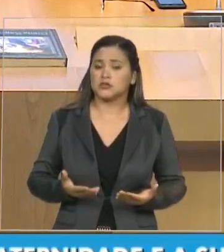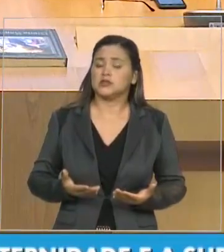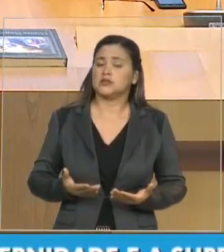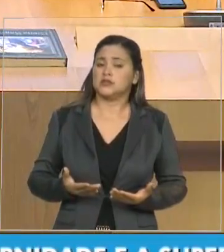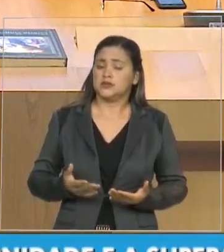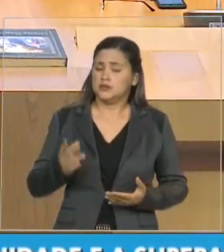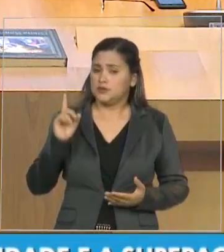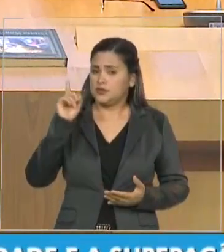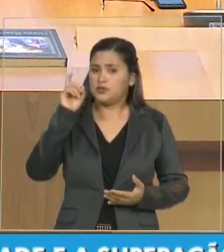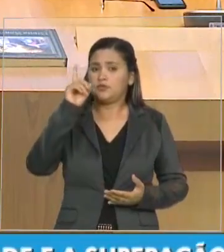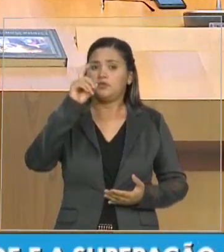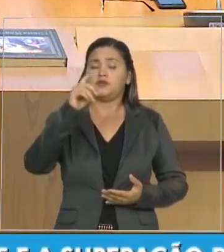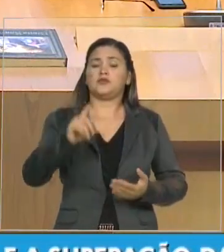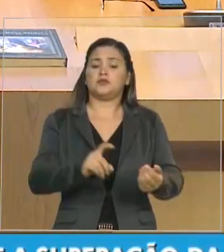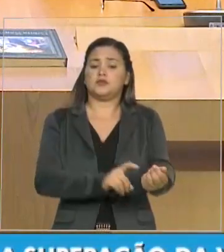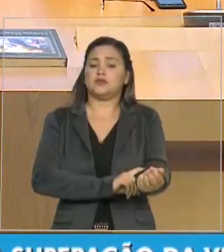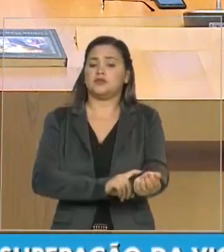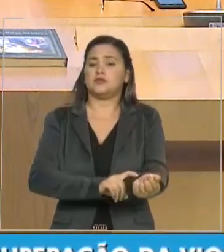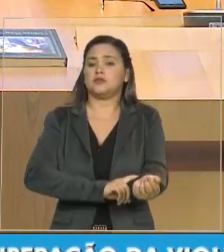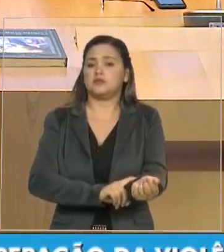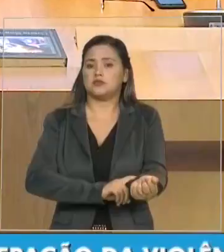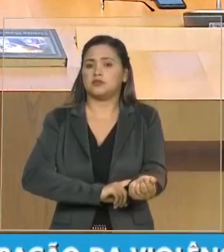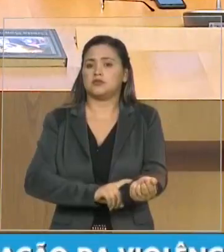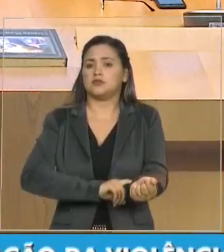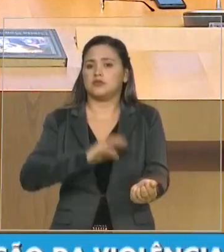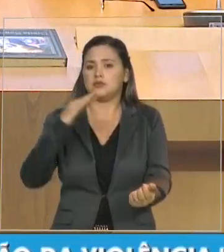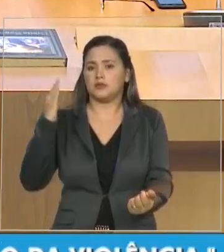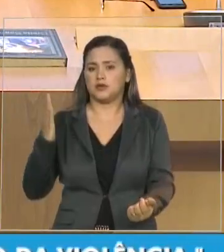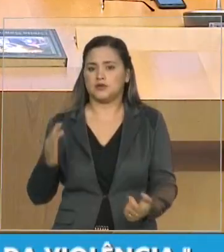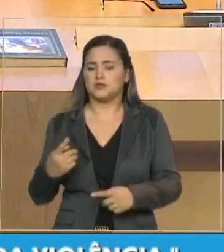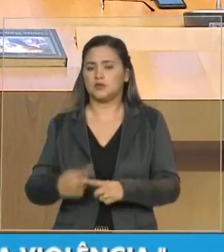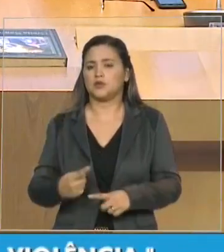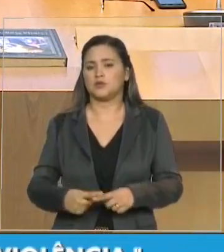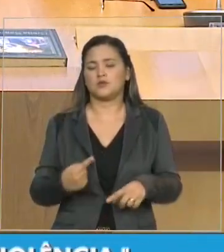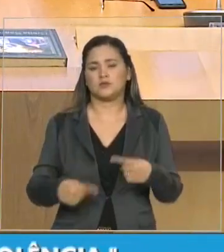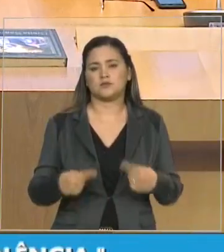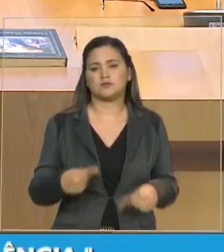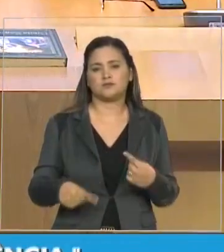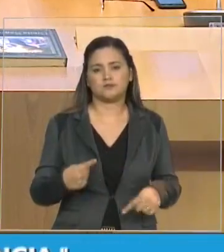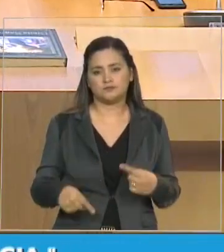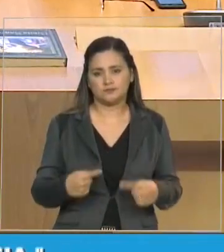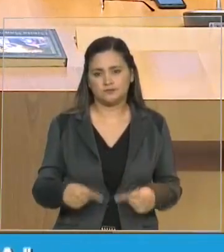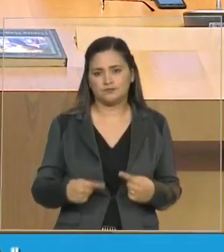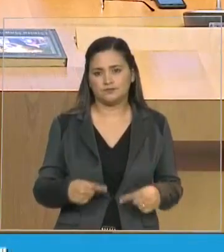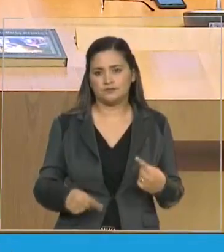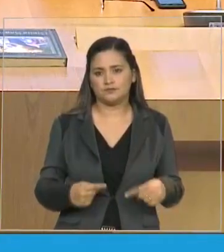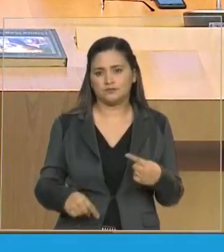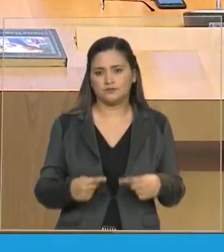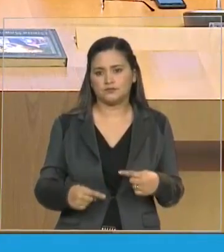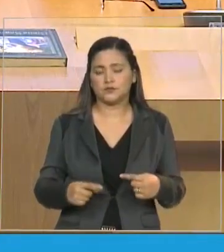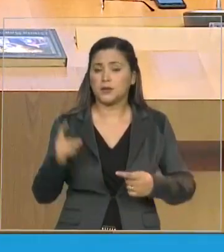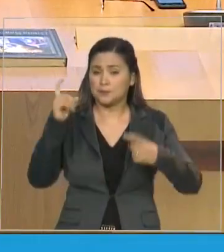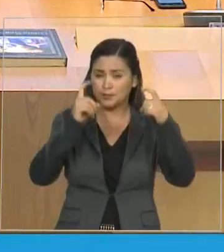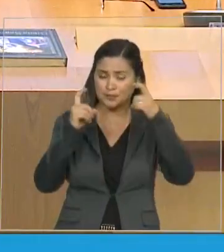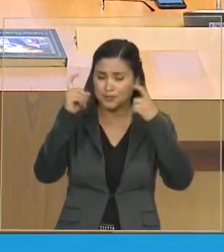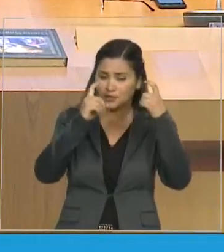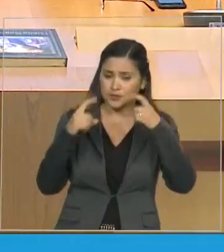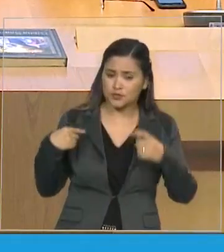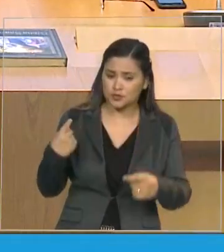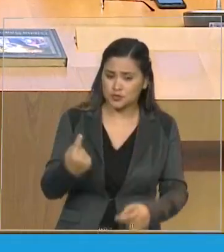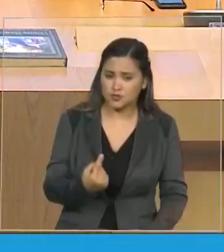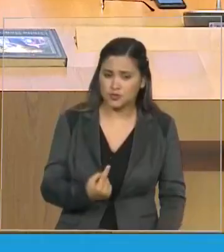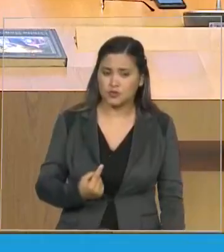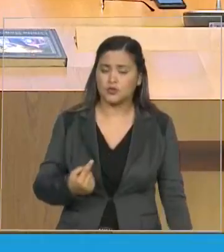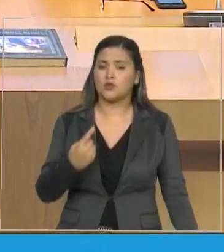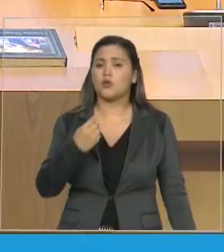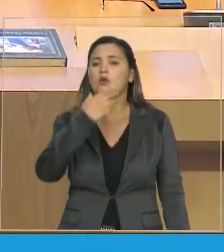dessa situação política que se criou no Brasil e que preocupa a todos nós, a ponto de um general falar